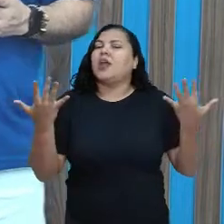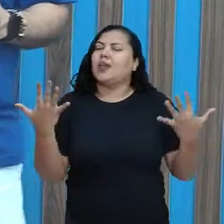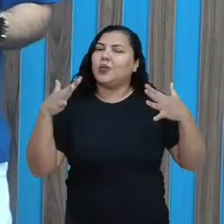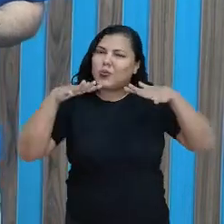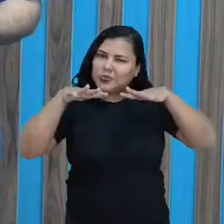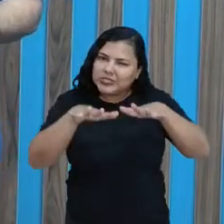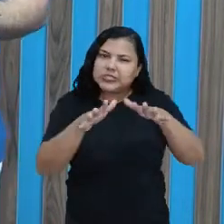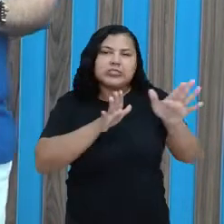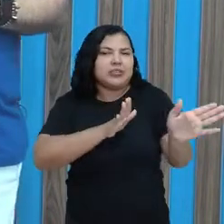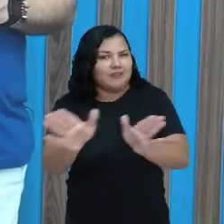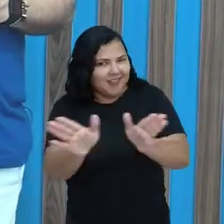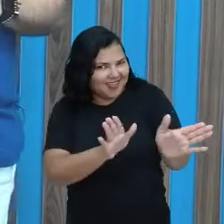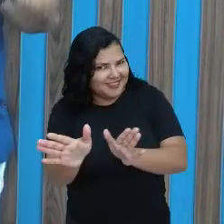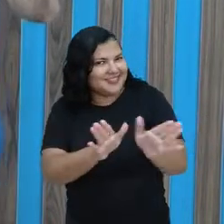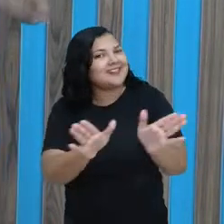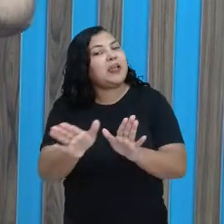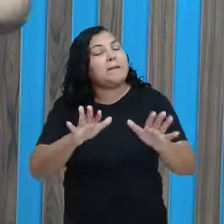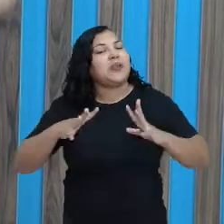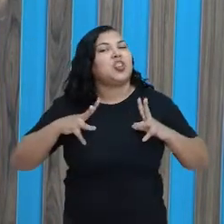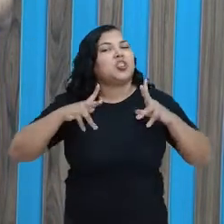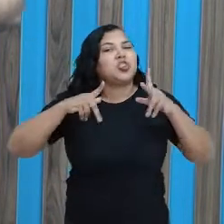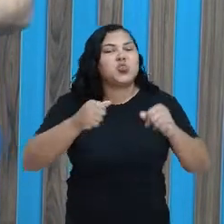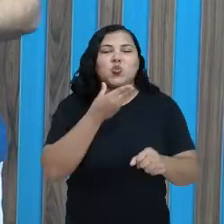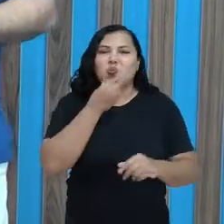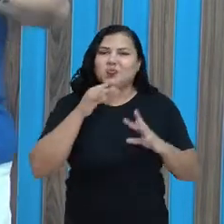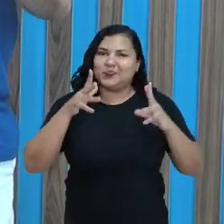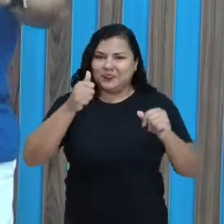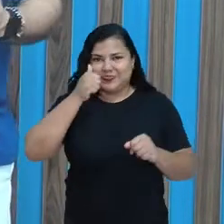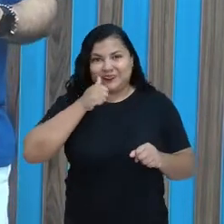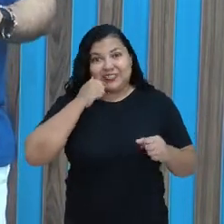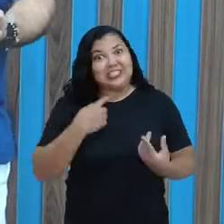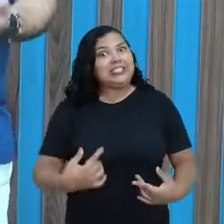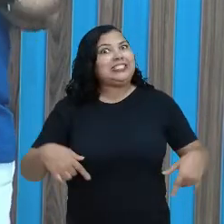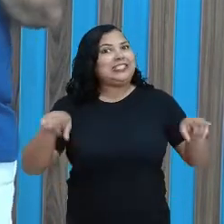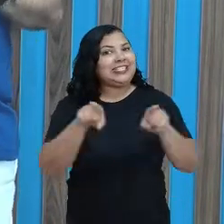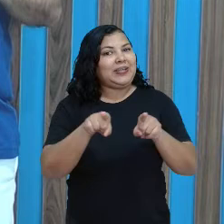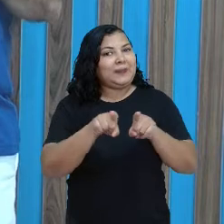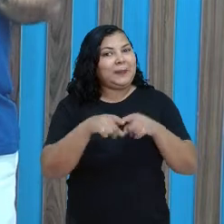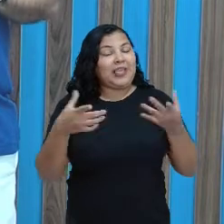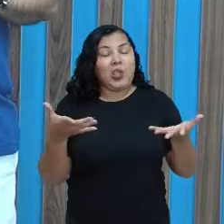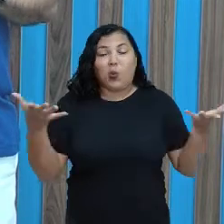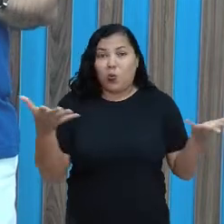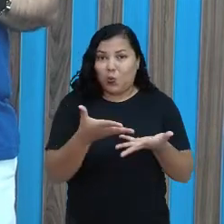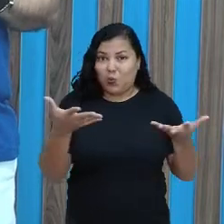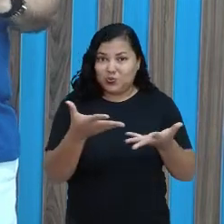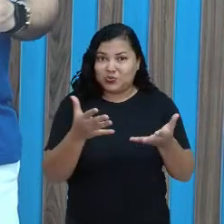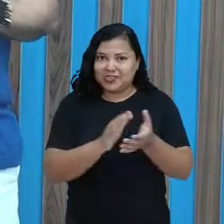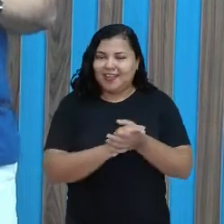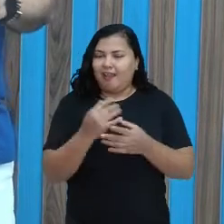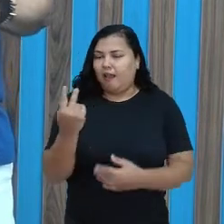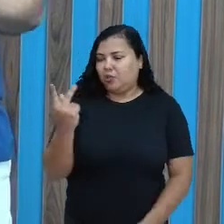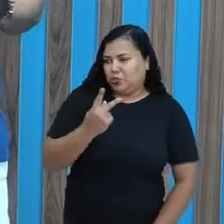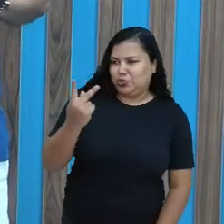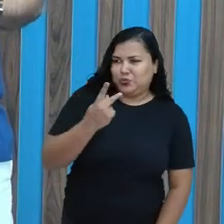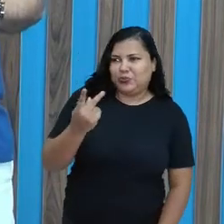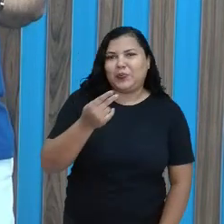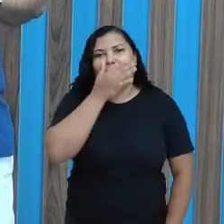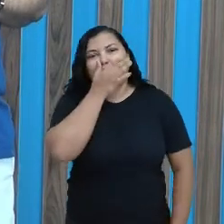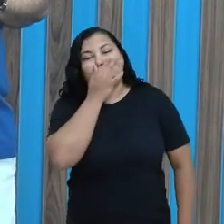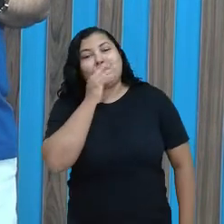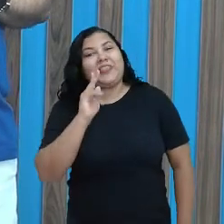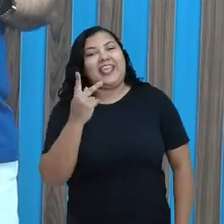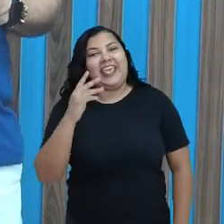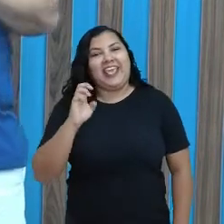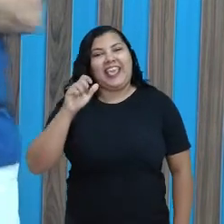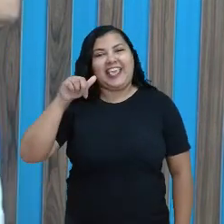né, mais acessíveis para todos e todas. E hoje a dupla Henrique e Luciano, ela mudou